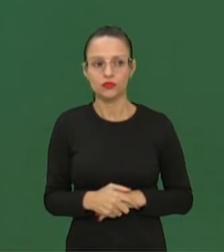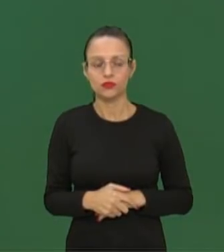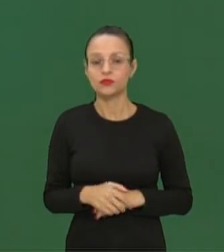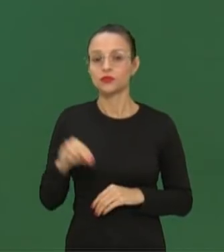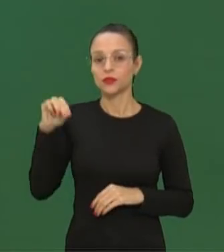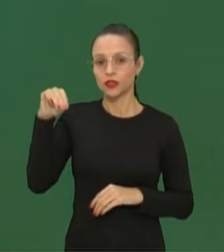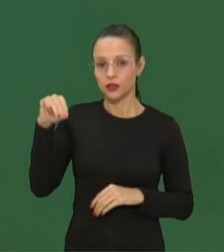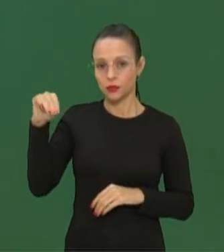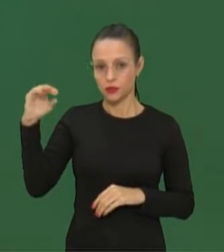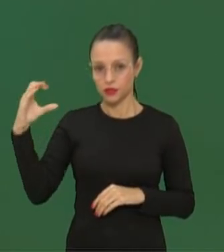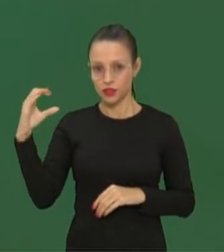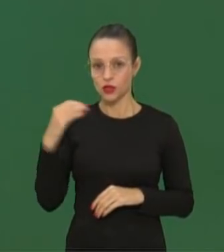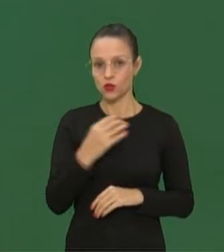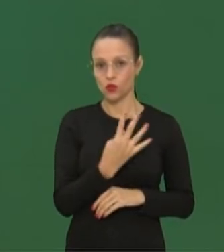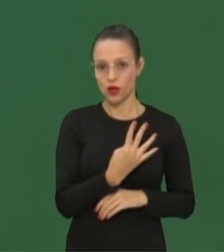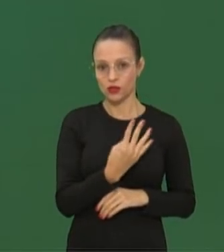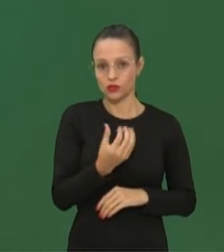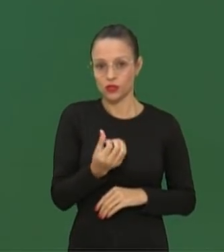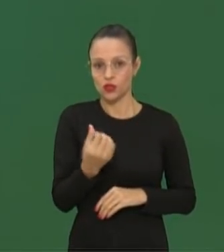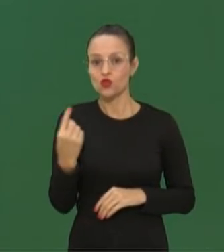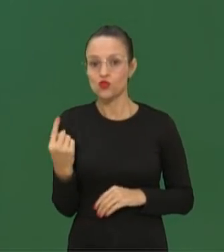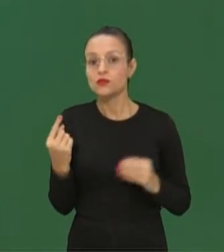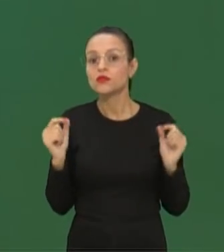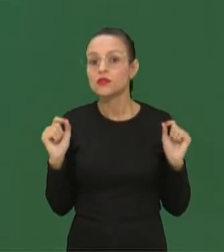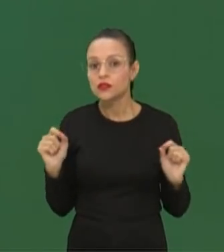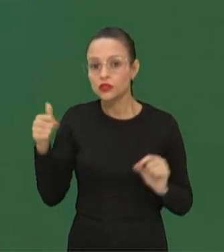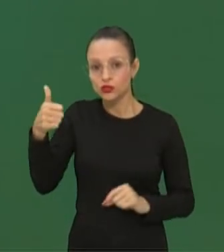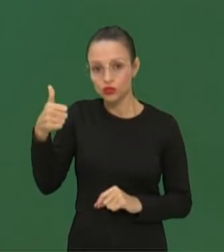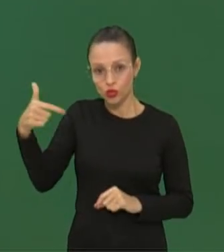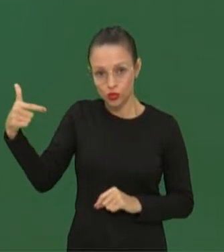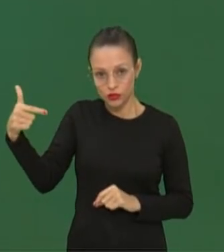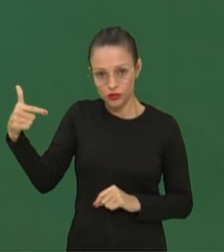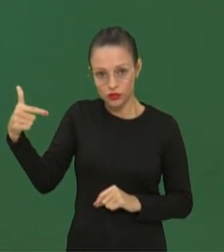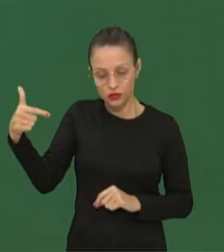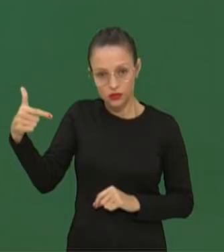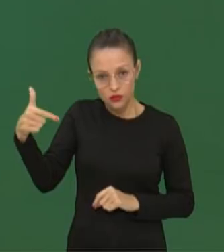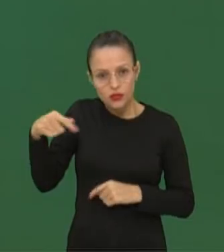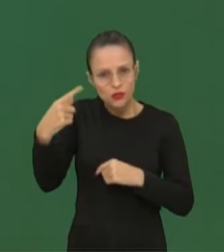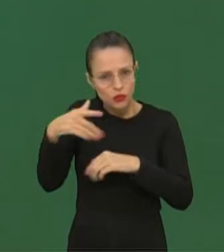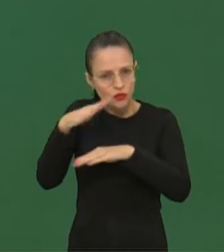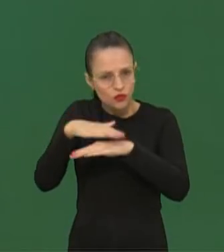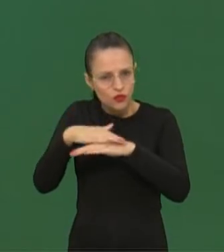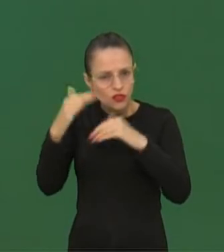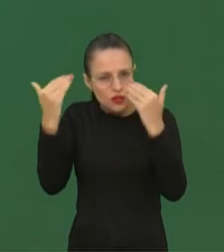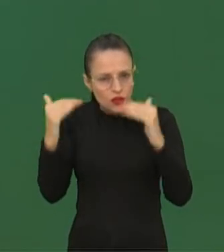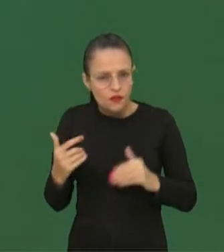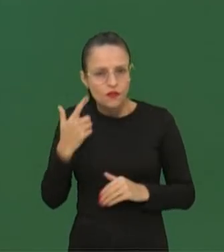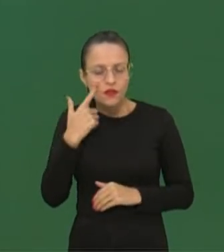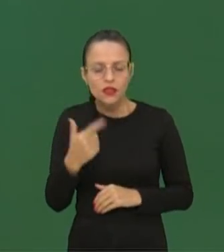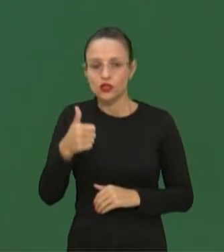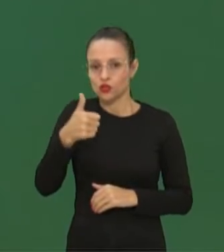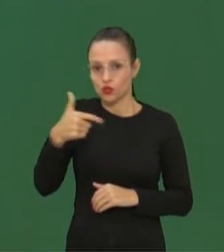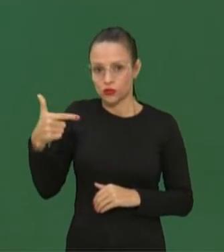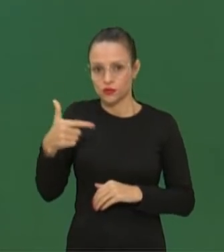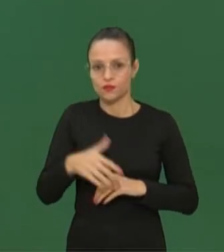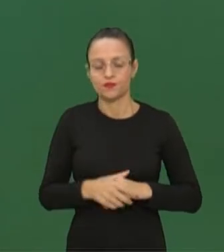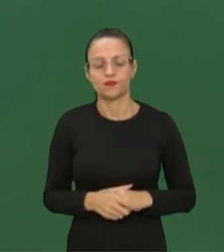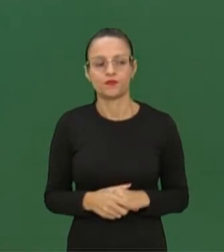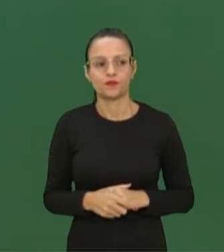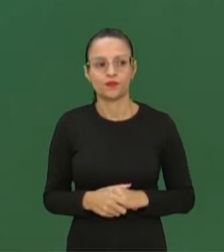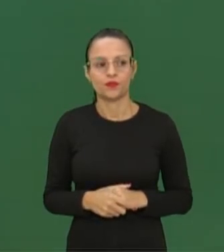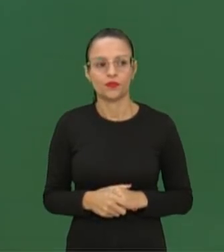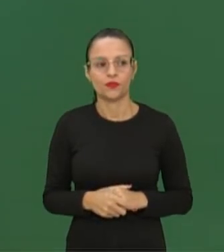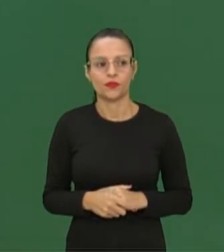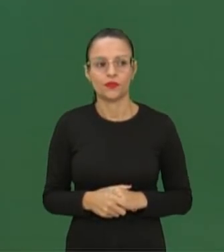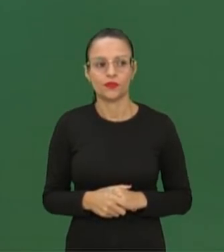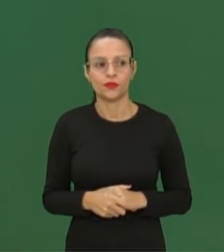O MMC de 4, 6 e 1 é quanto? É 12, tá? Depois você confere a continha do MMC, você vai chegar no 12, tá bom?